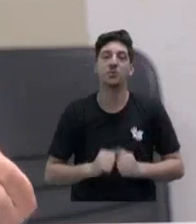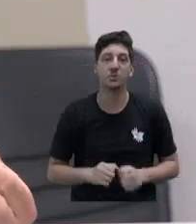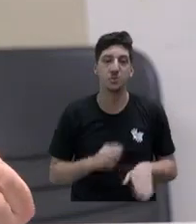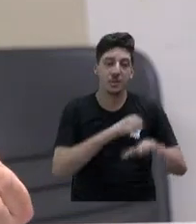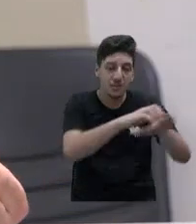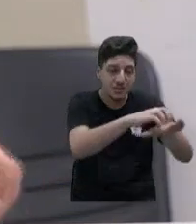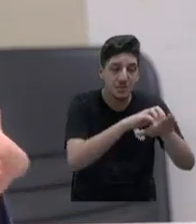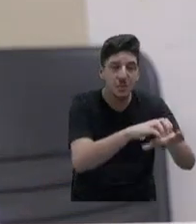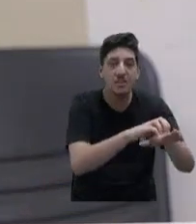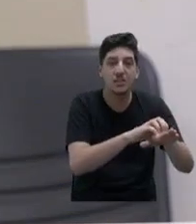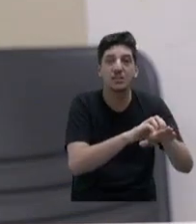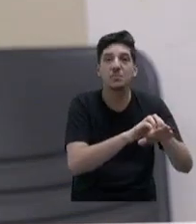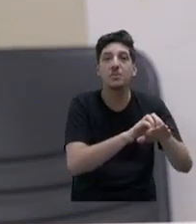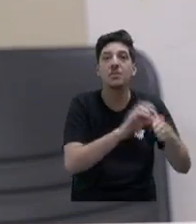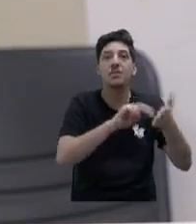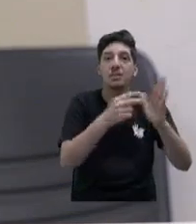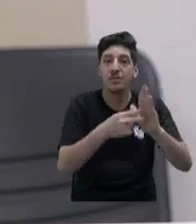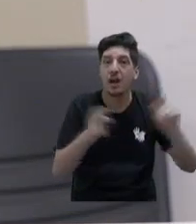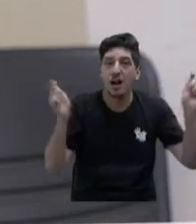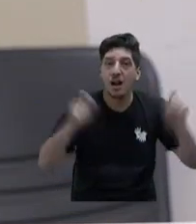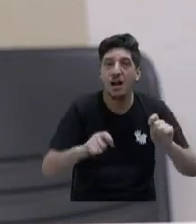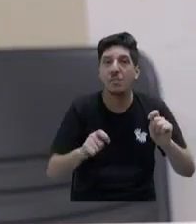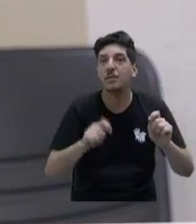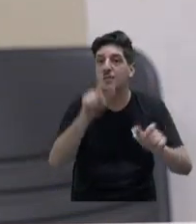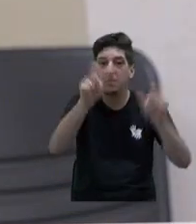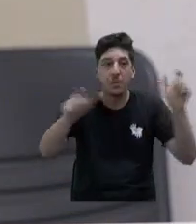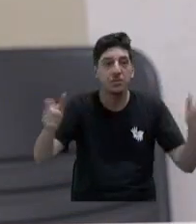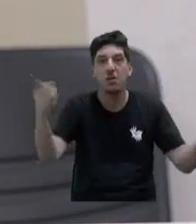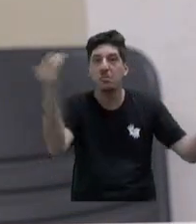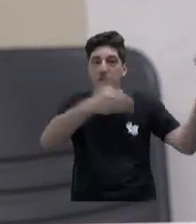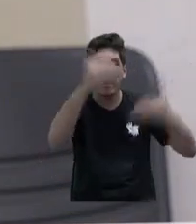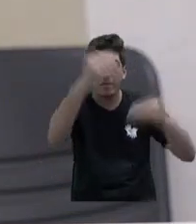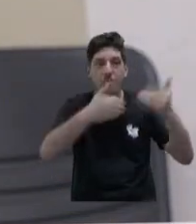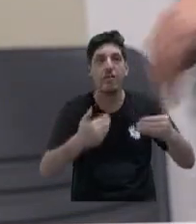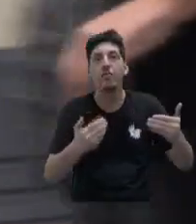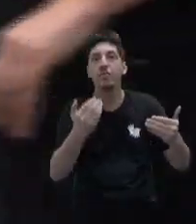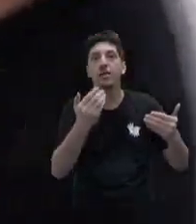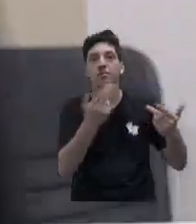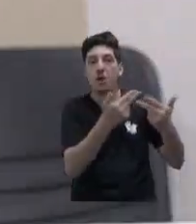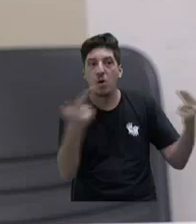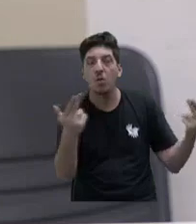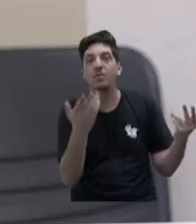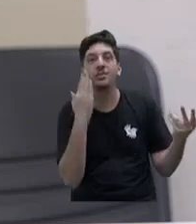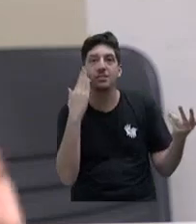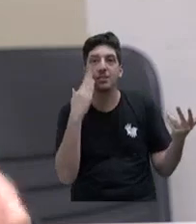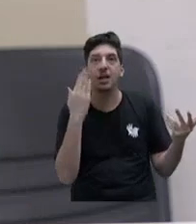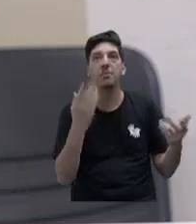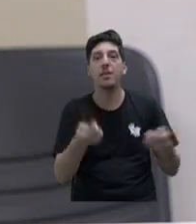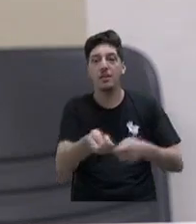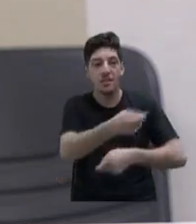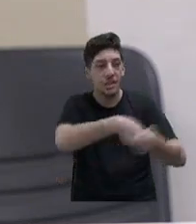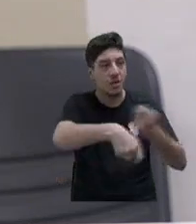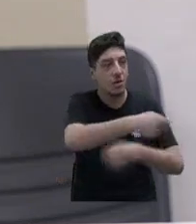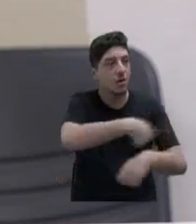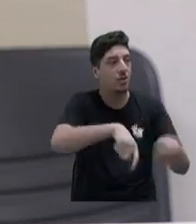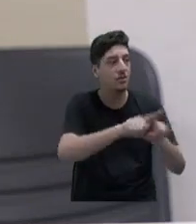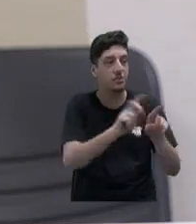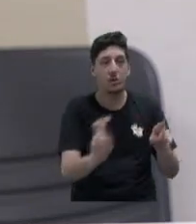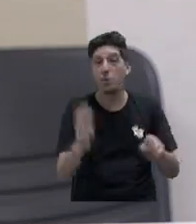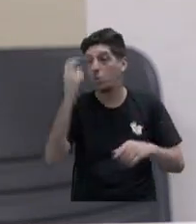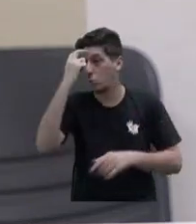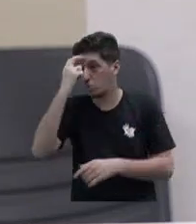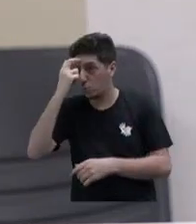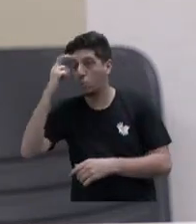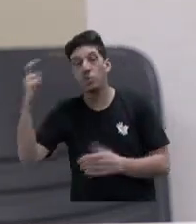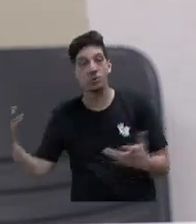é aquela capacidade de trazer pessoas para consumir as coisas. Negócios, para consumir também cultura, porque a